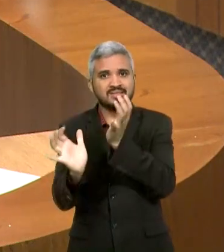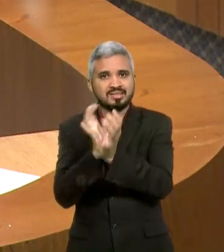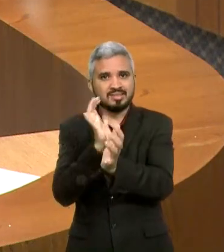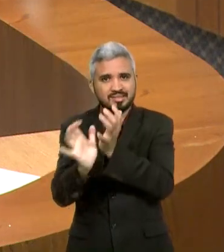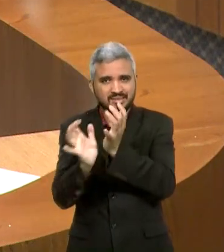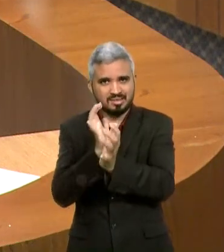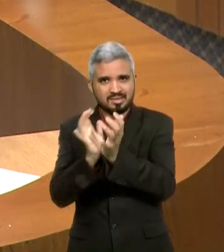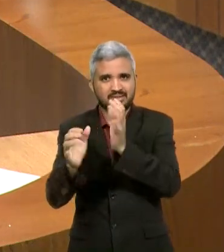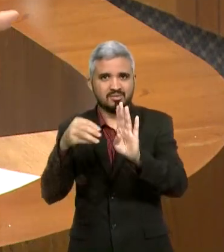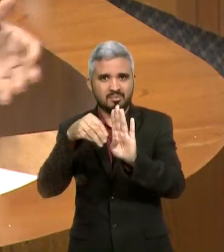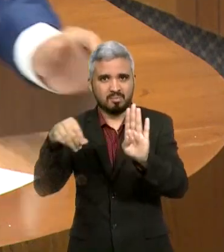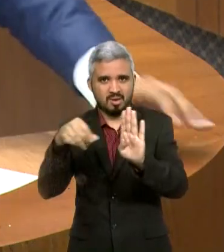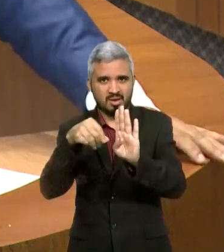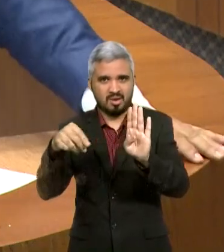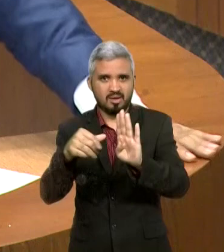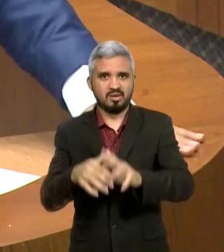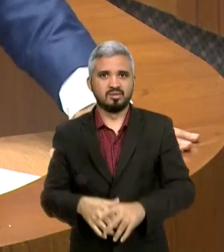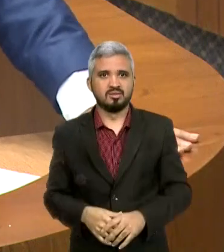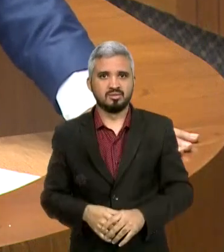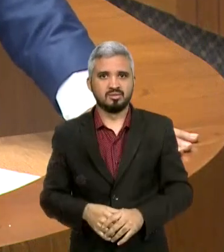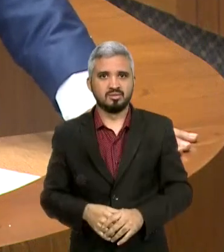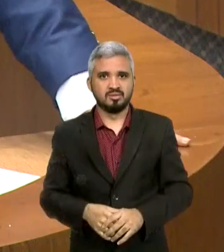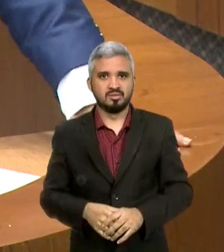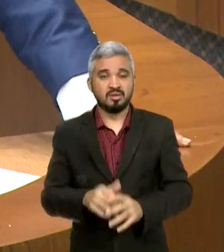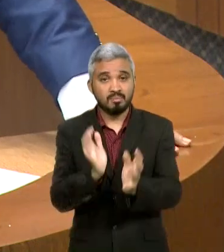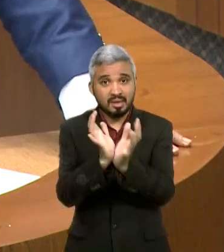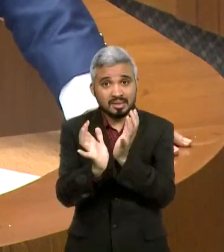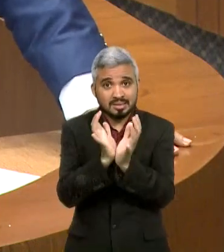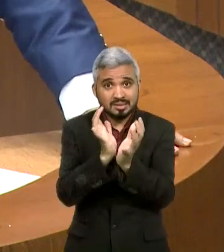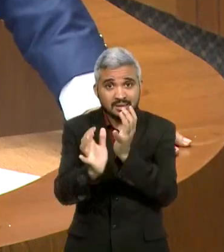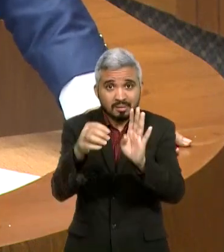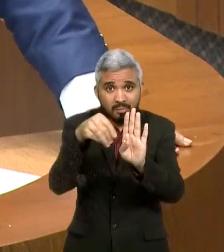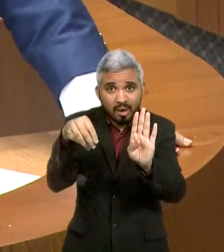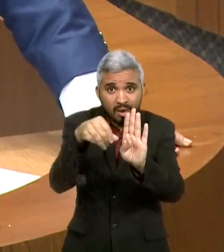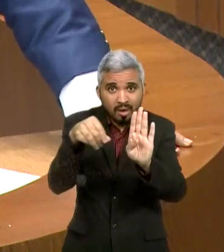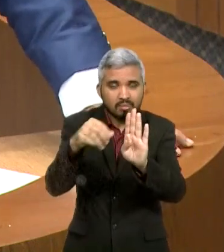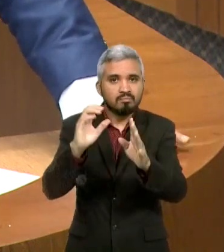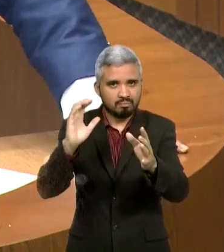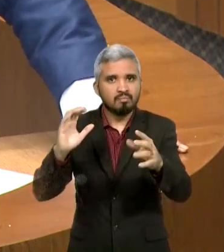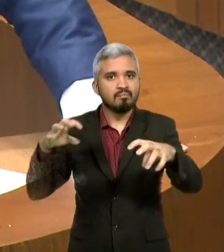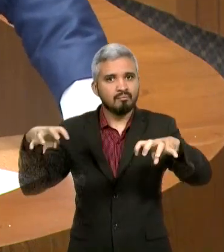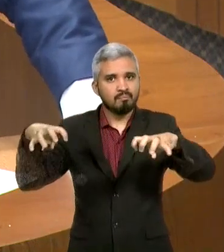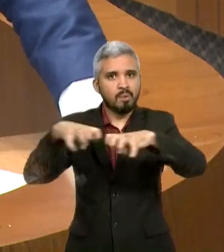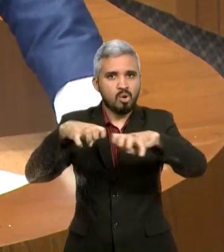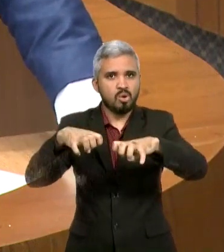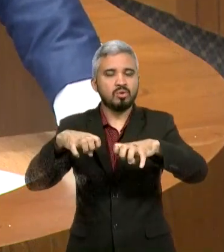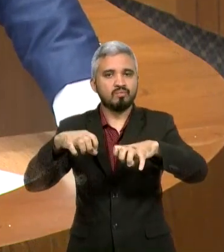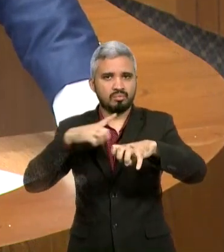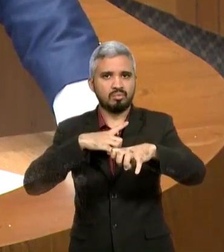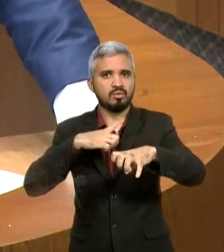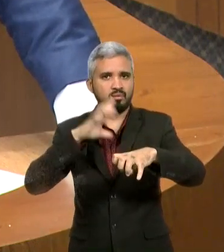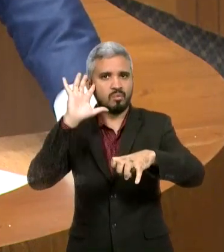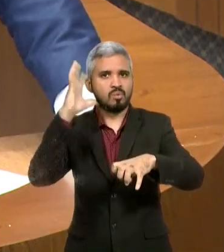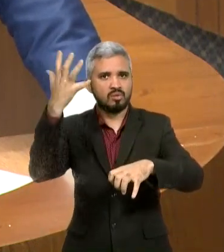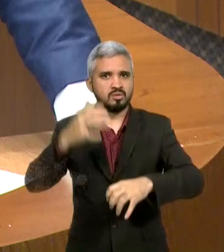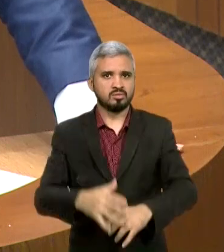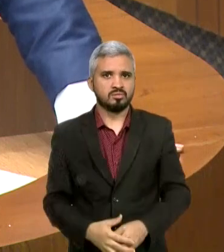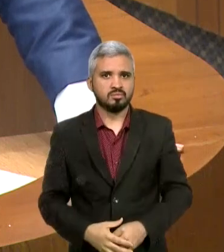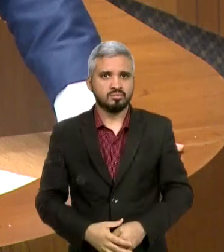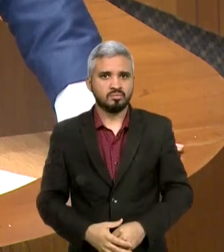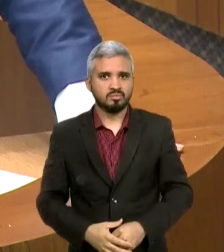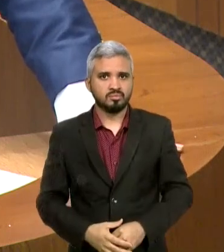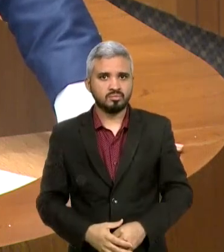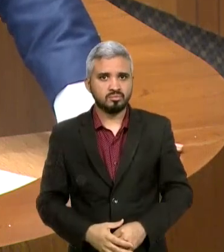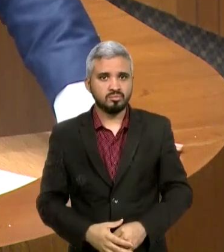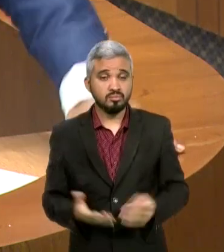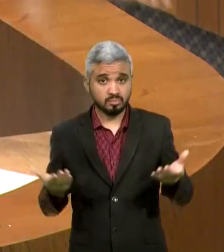acidente com o TV no centro de Barreirinhas. E agora, um óbito, um acidente,